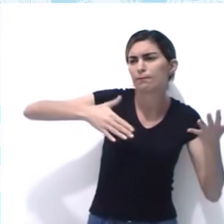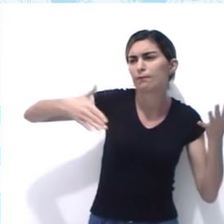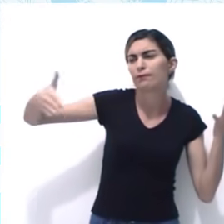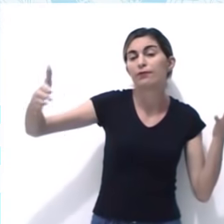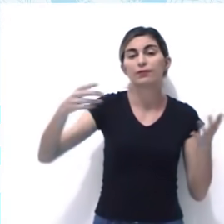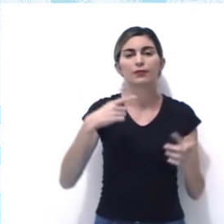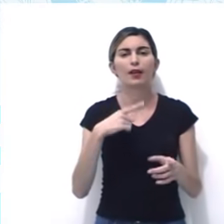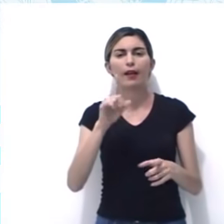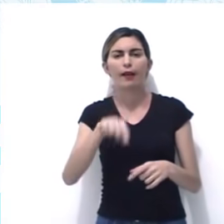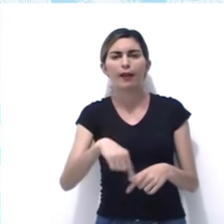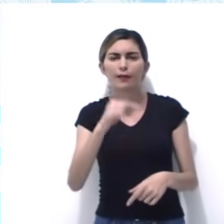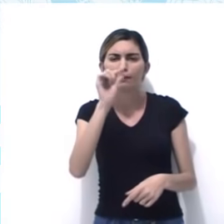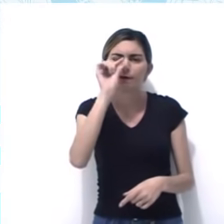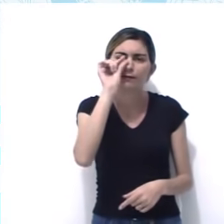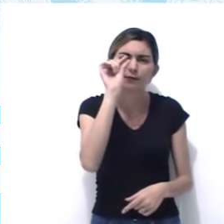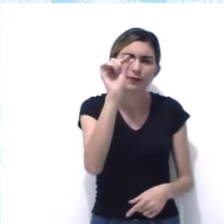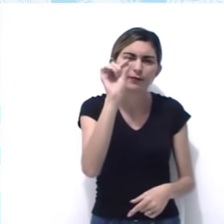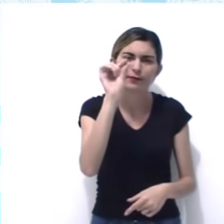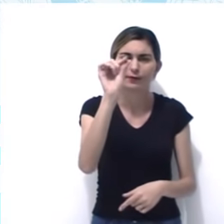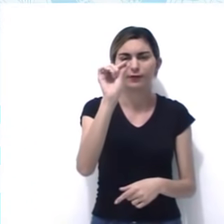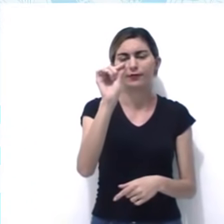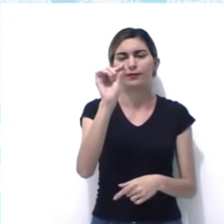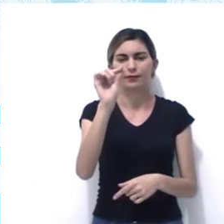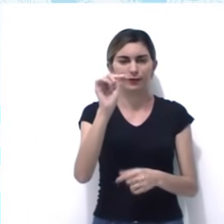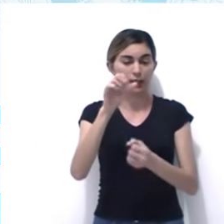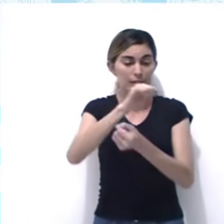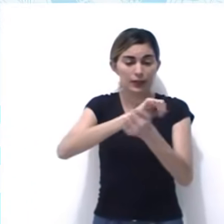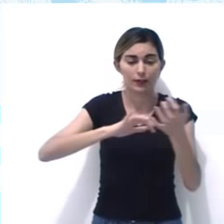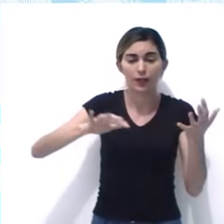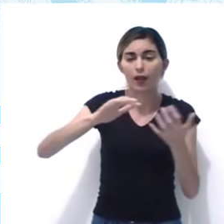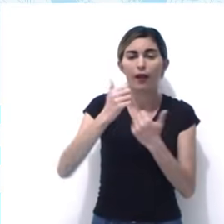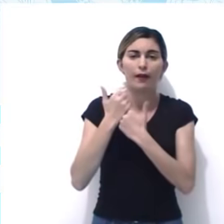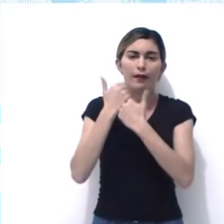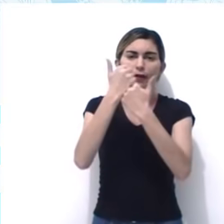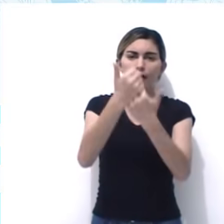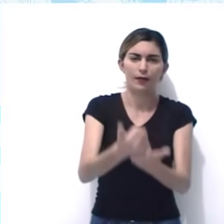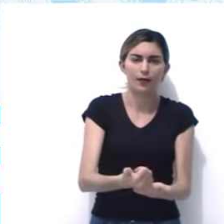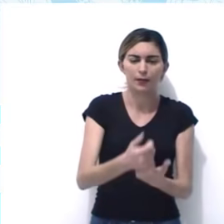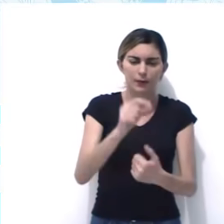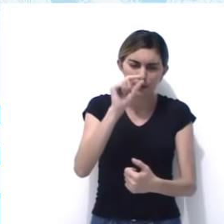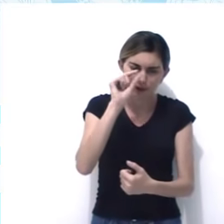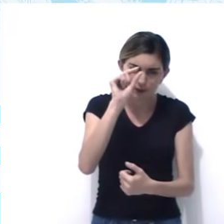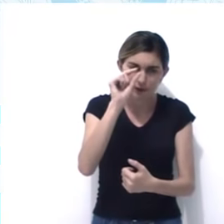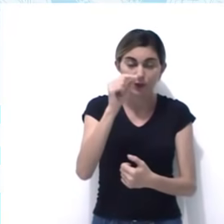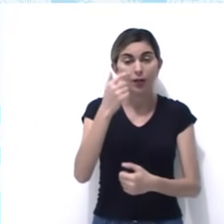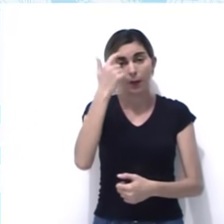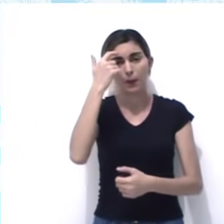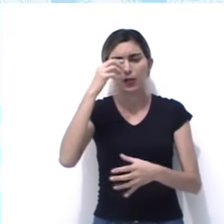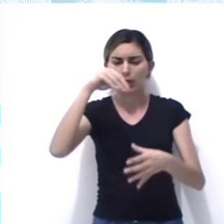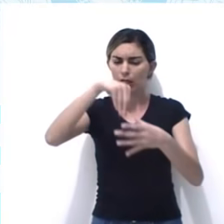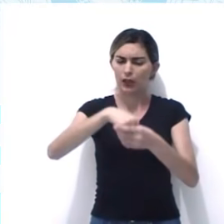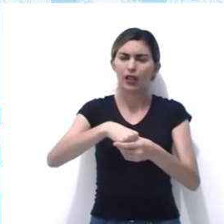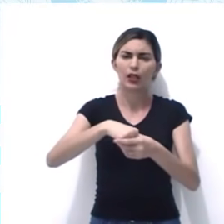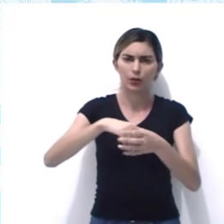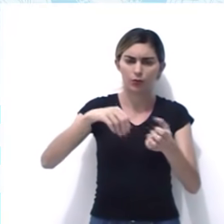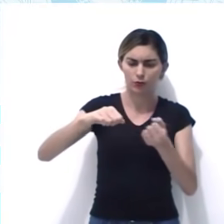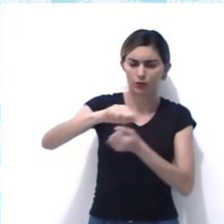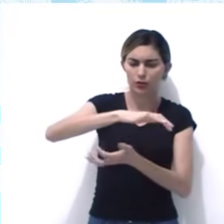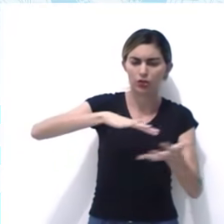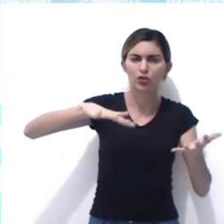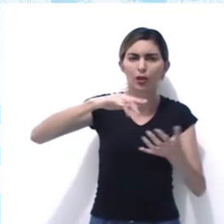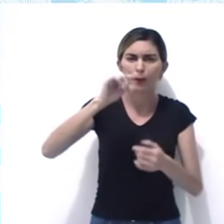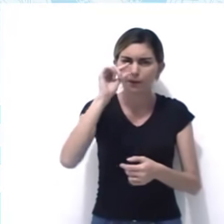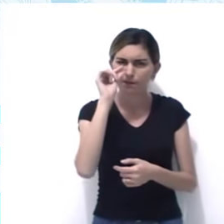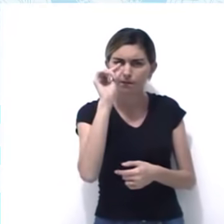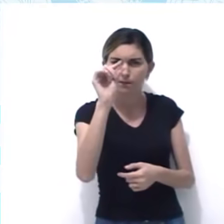gente é um ponto você sistema solar ele está representado por um ponto imagine a terra dentro de sistema solar agora